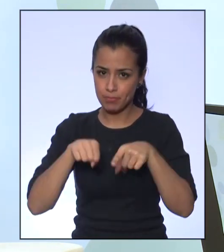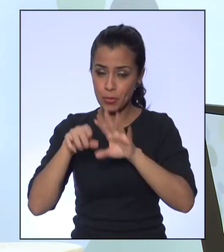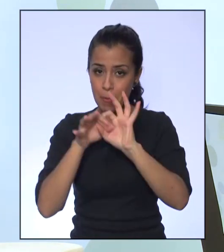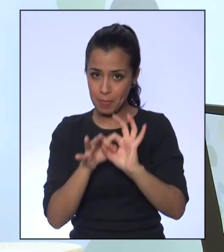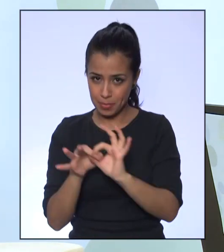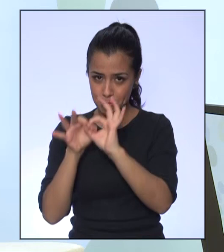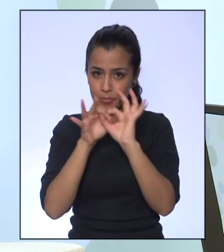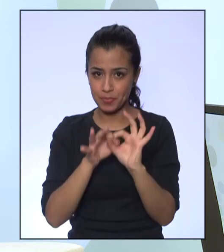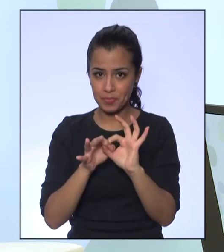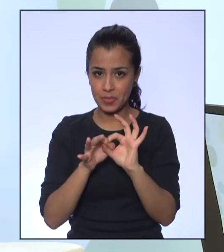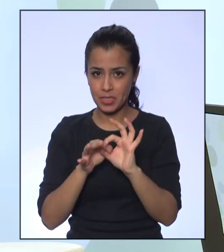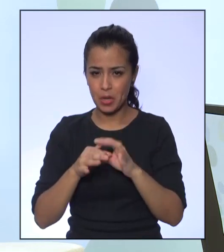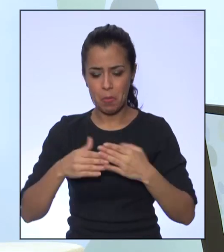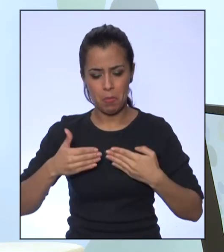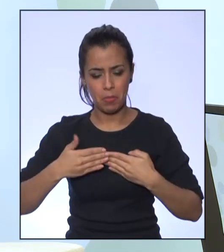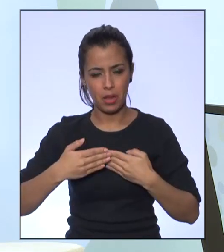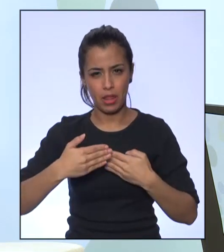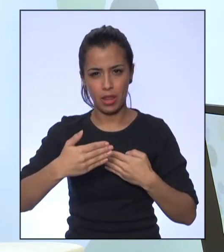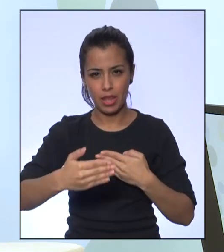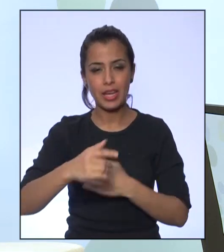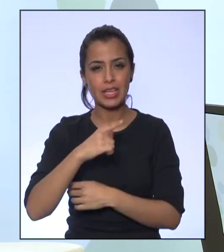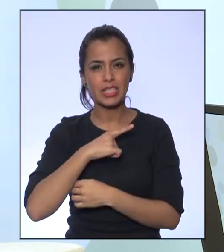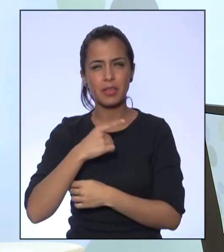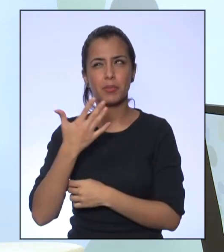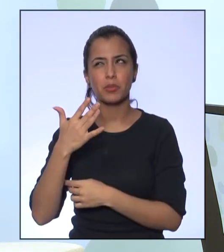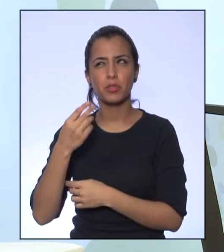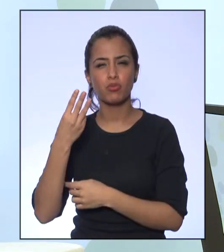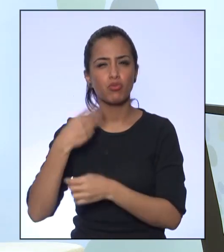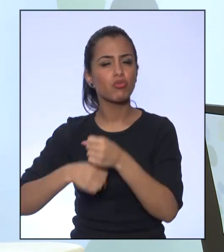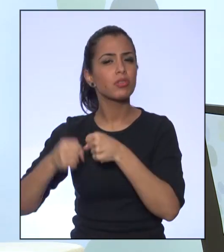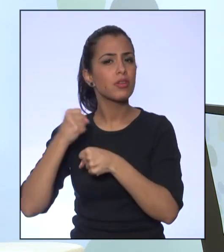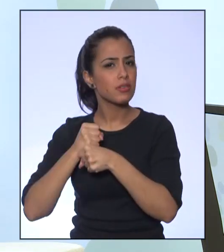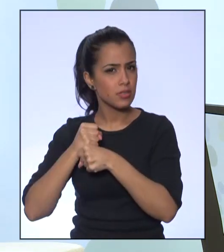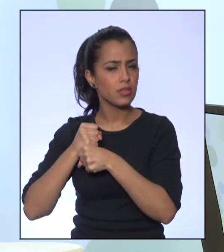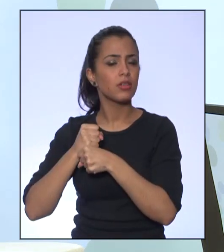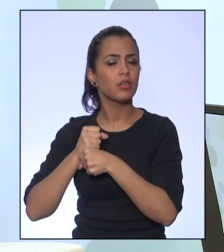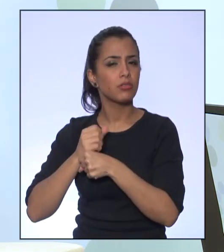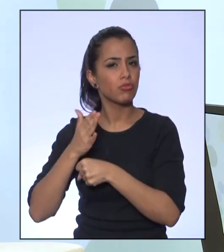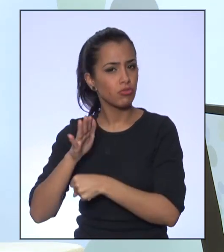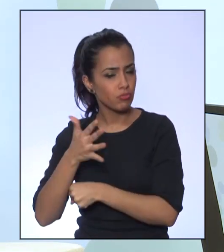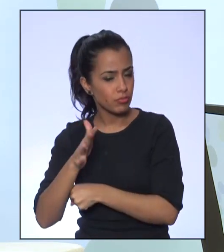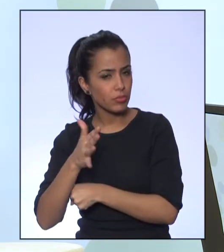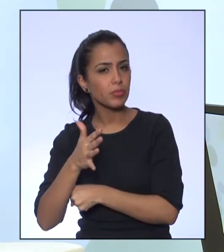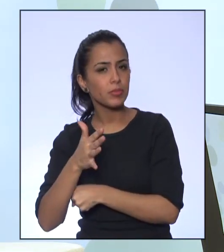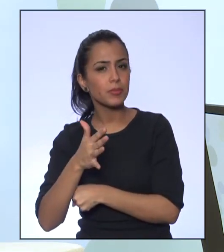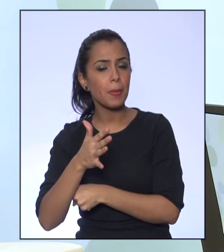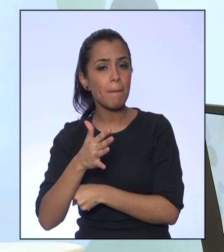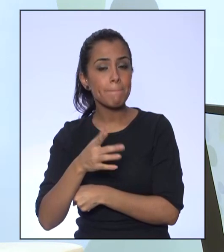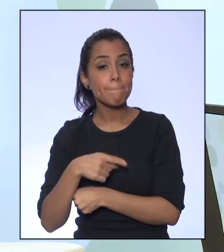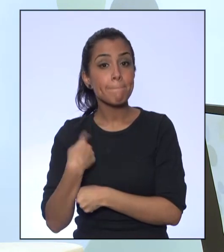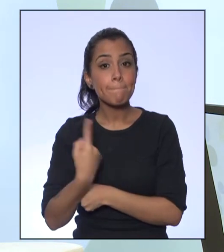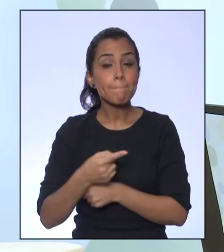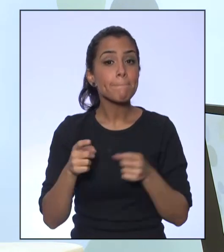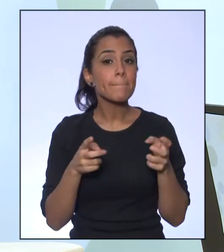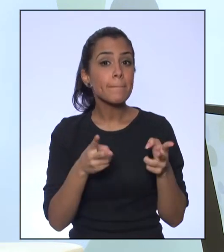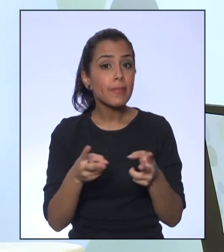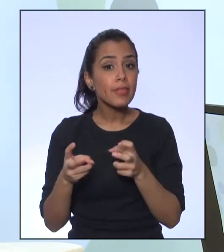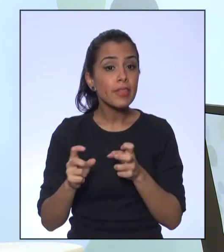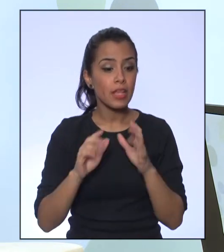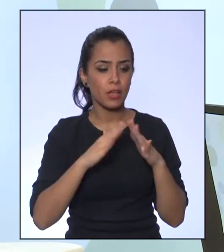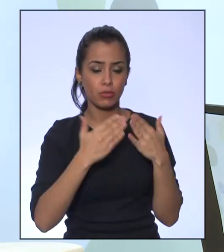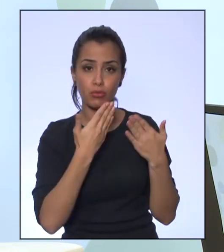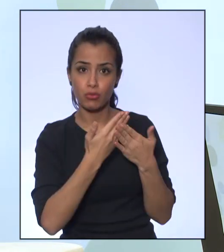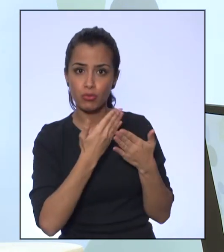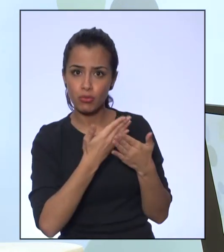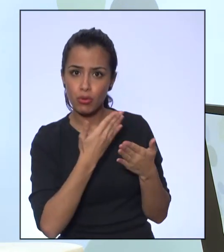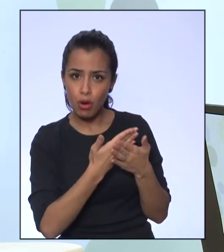desses seminários, aí, desses 3 anos que a gente já trabalha com esses seminários, a gente percebe que as escolas